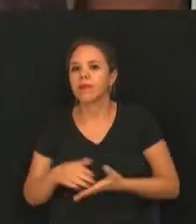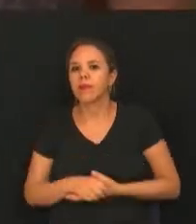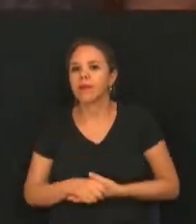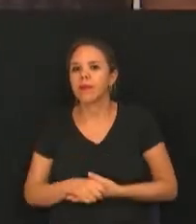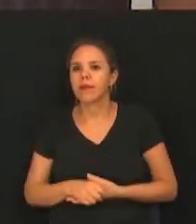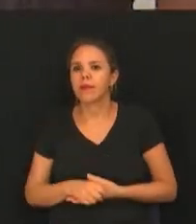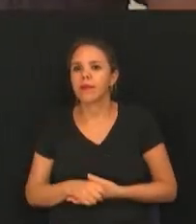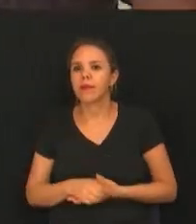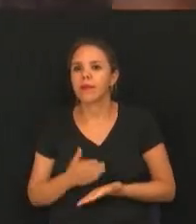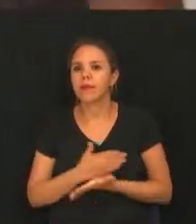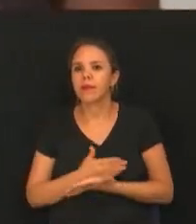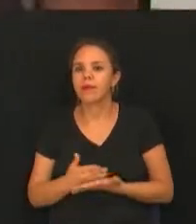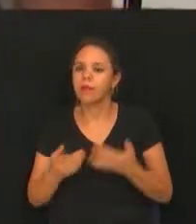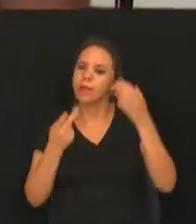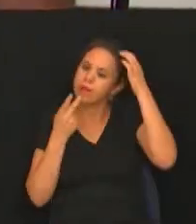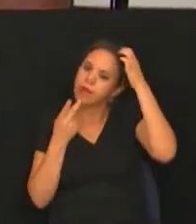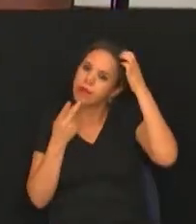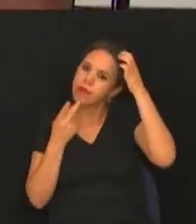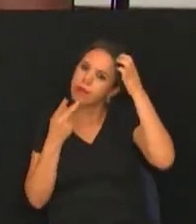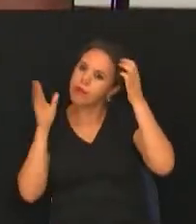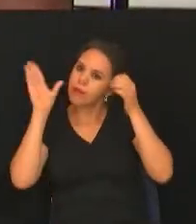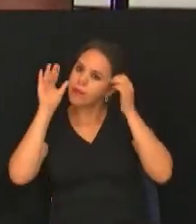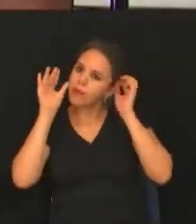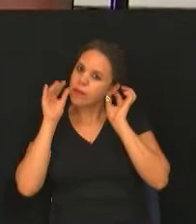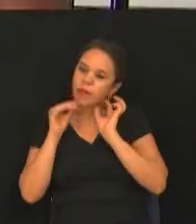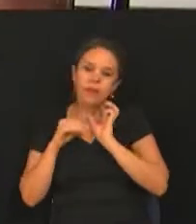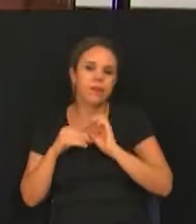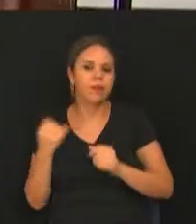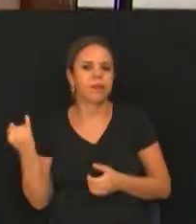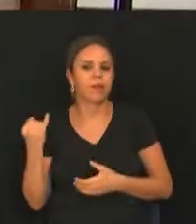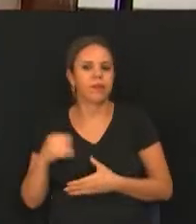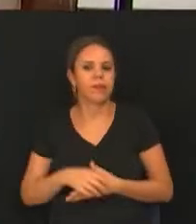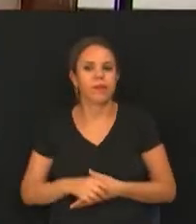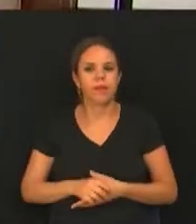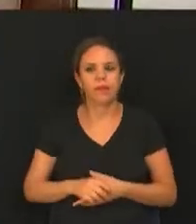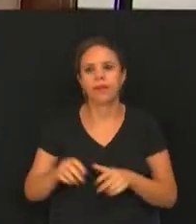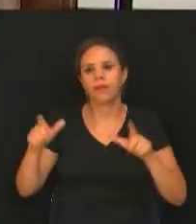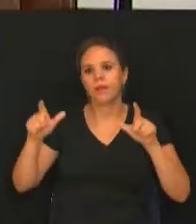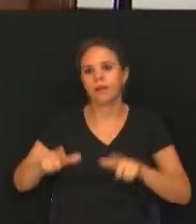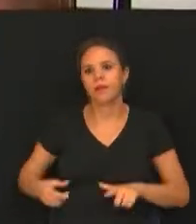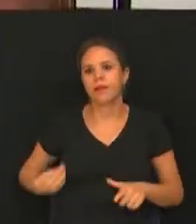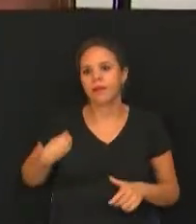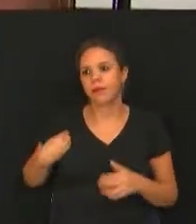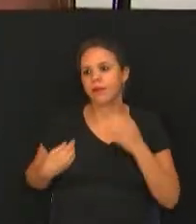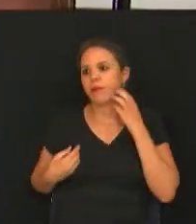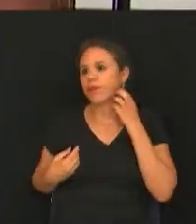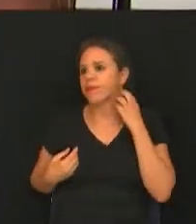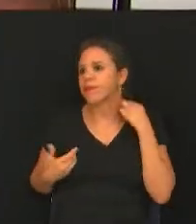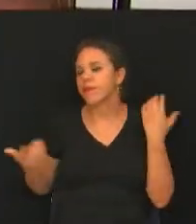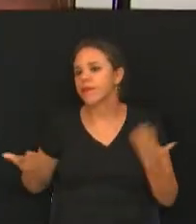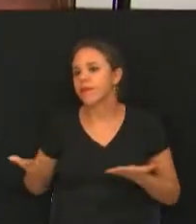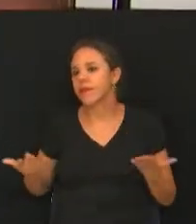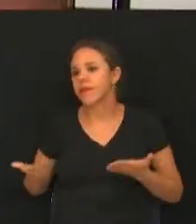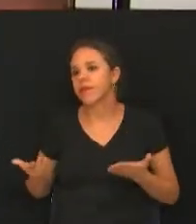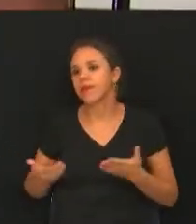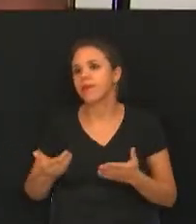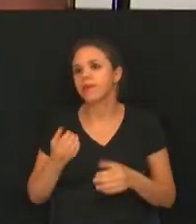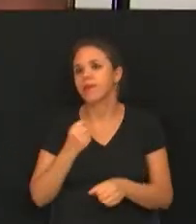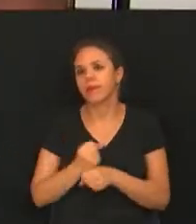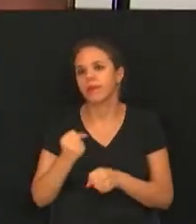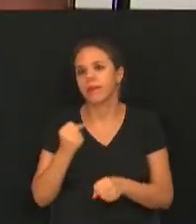vamos começar falando sobre uma curiosidade muito importante. Este local em que nós estamos nesse momento está sendo